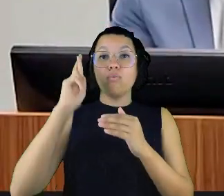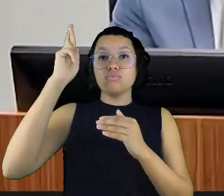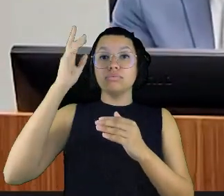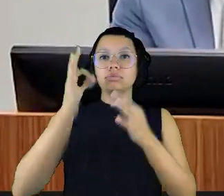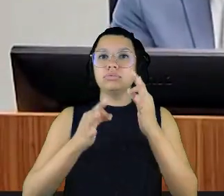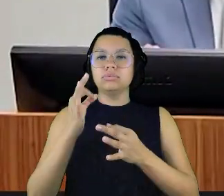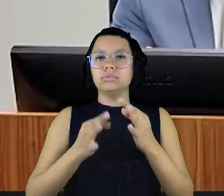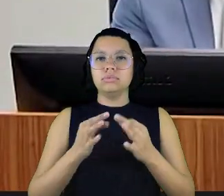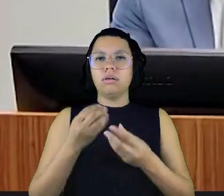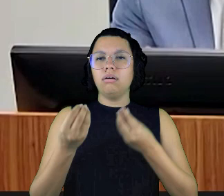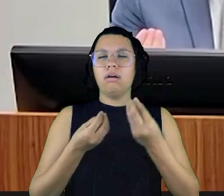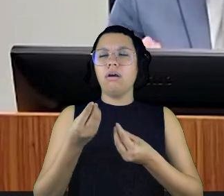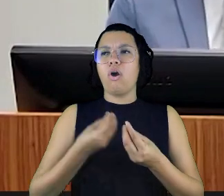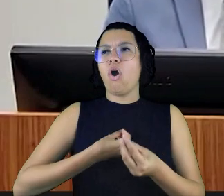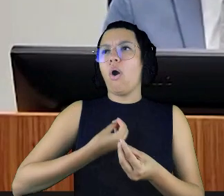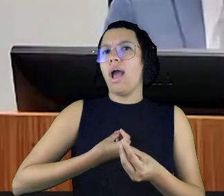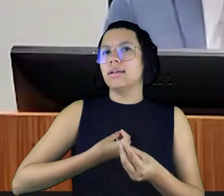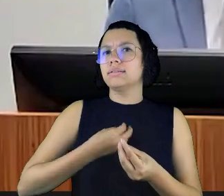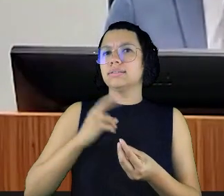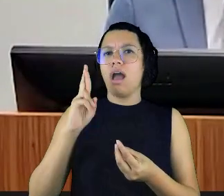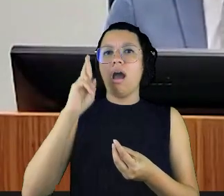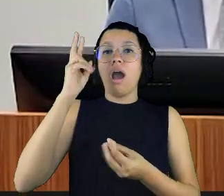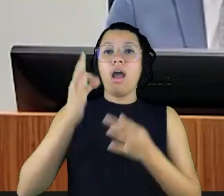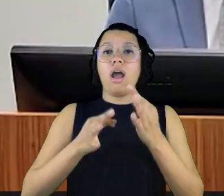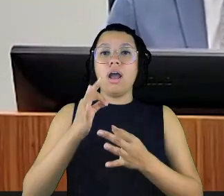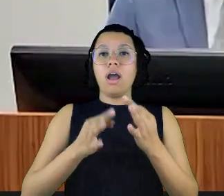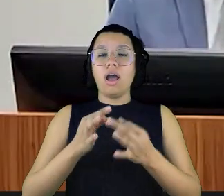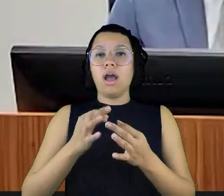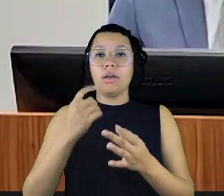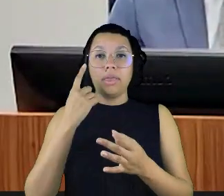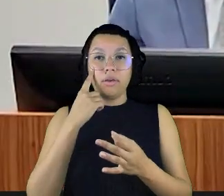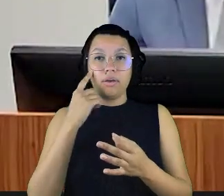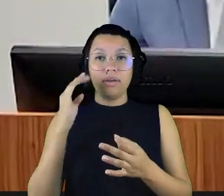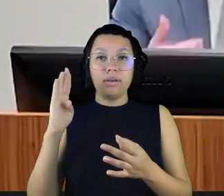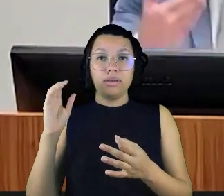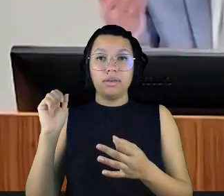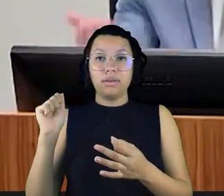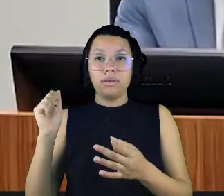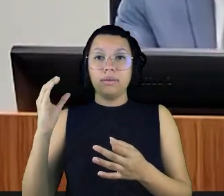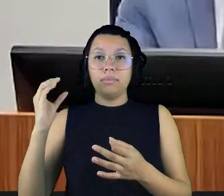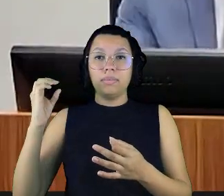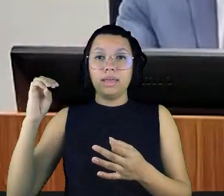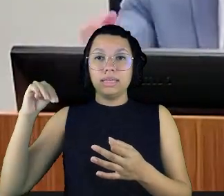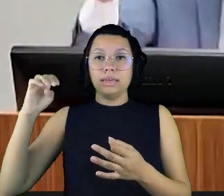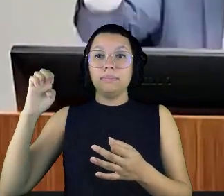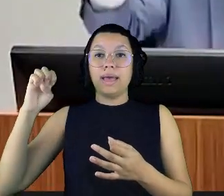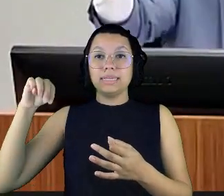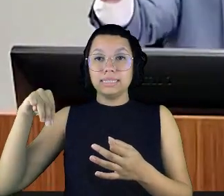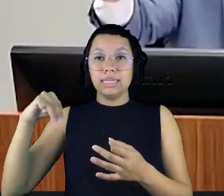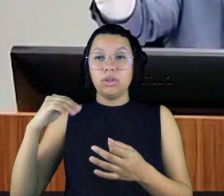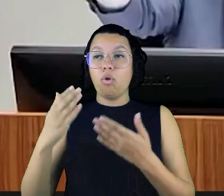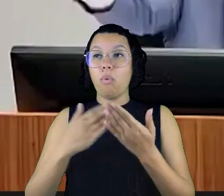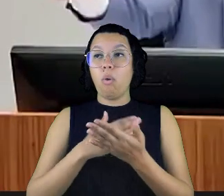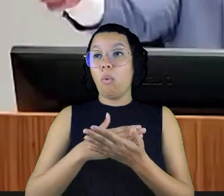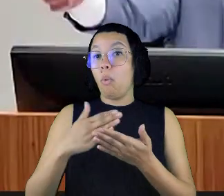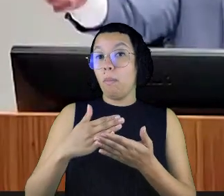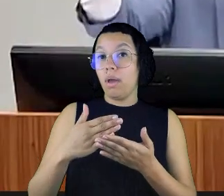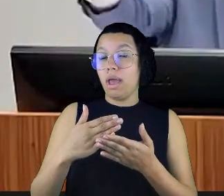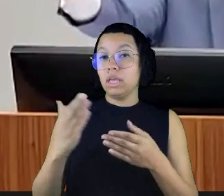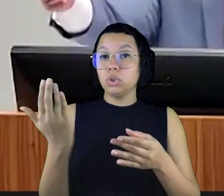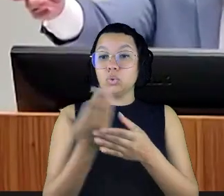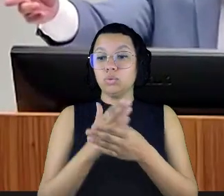resolvem fazer base sem júri como ato inaugural do processo, isso é